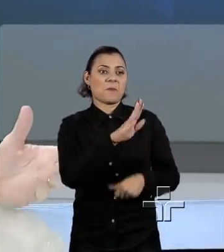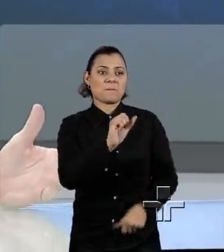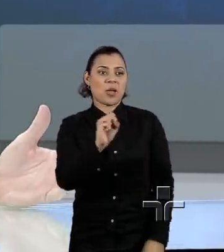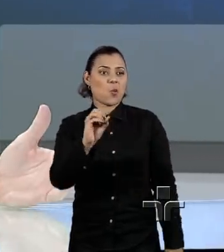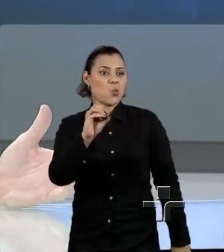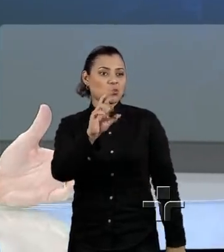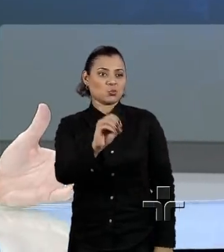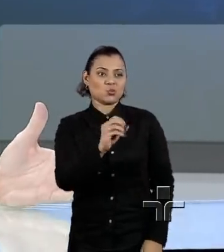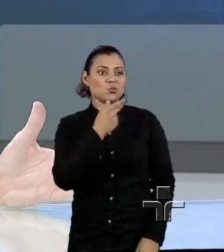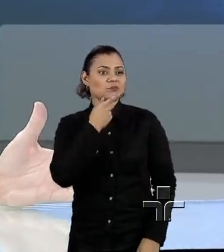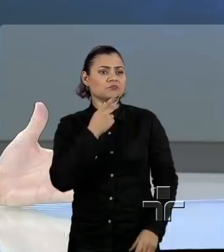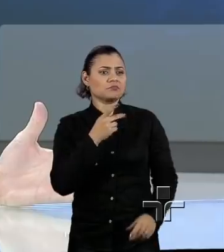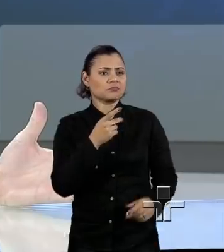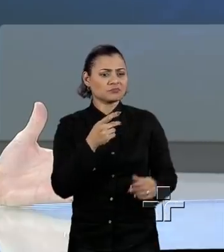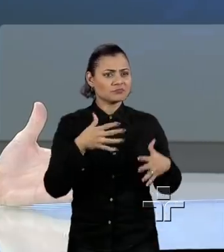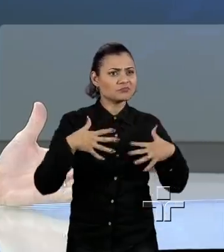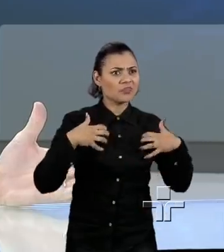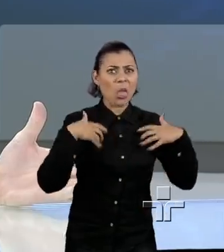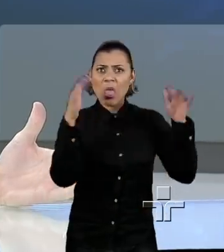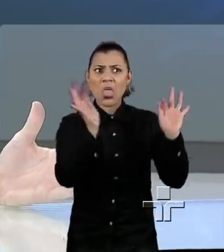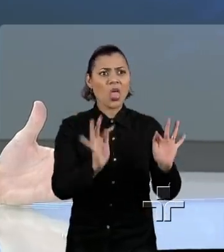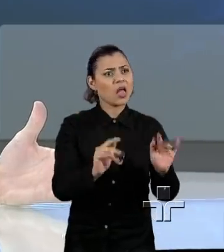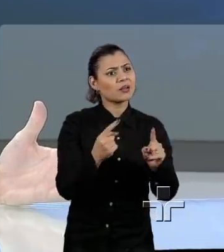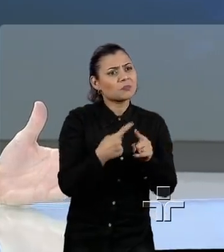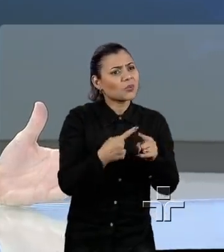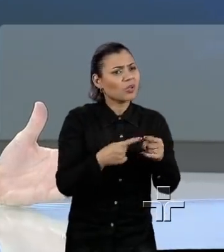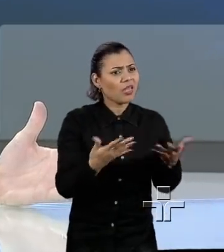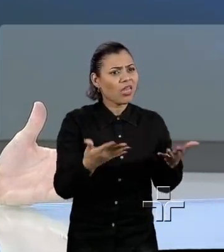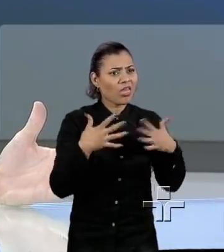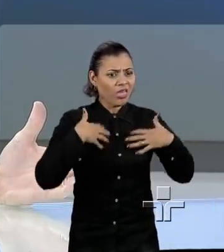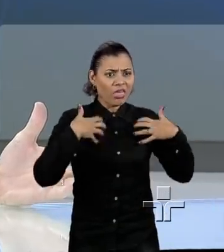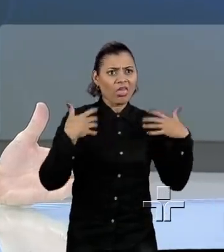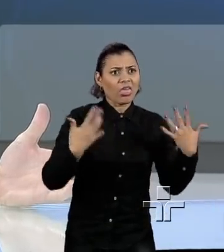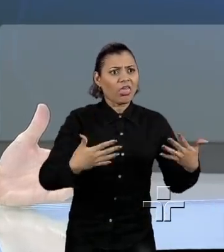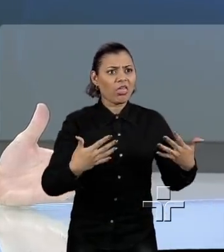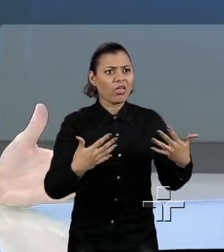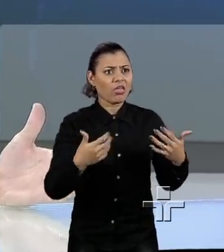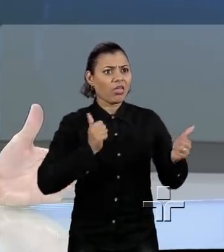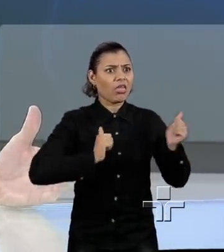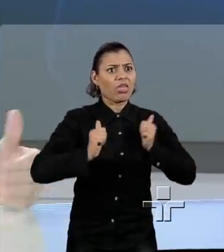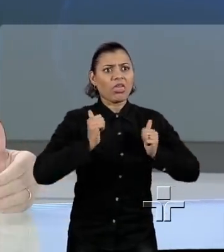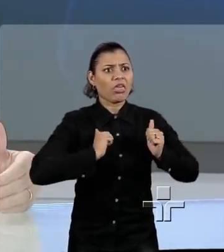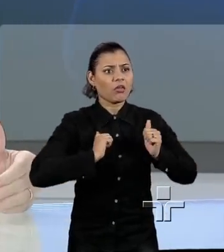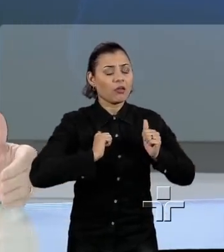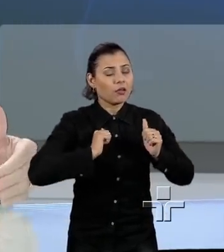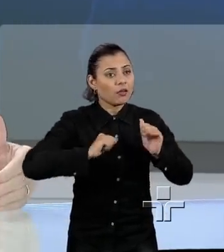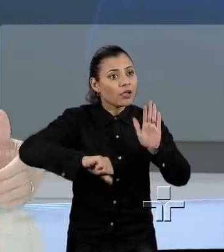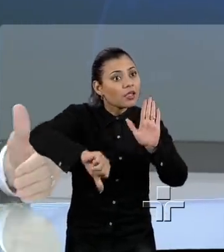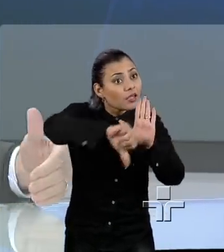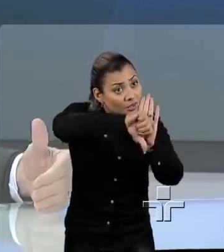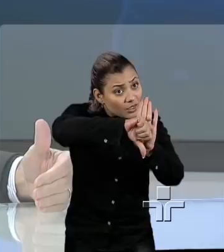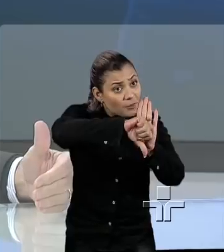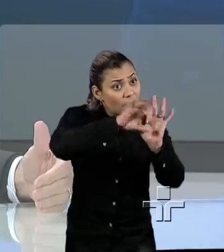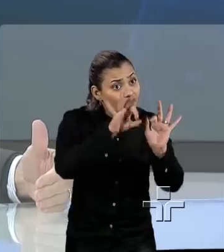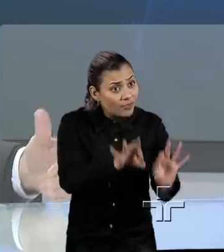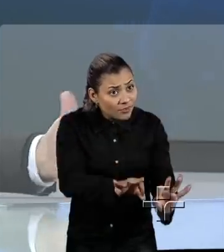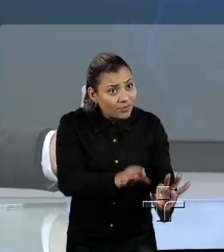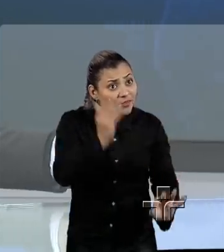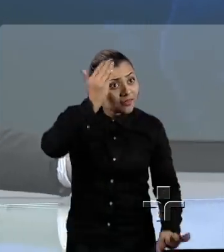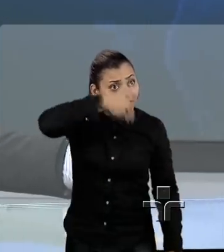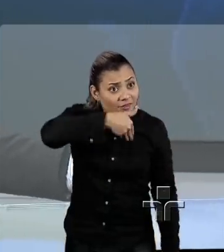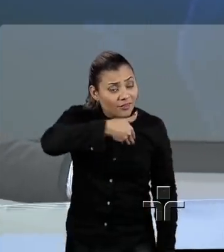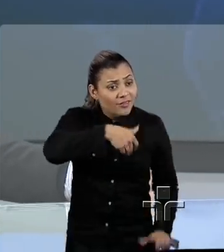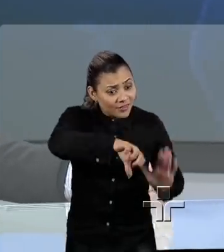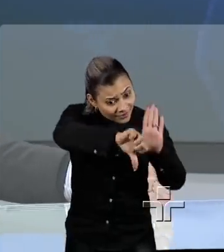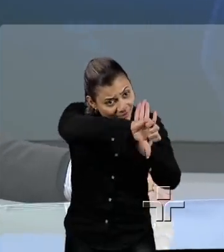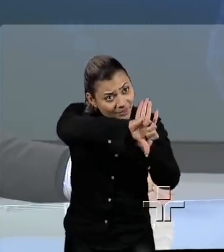Eu não sei qual é a comemoração que está se fazendo hoje no Brasil, essa euforia em torno de um crime. Primeiro, crime cometido